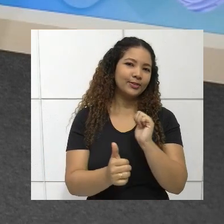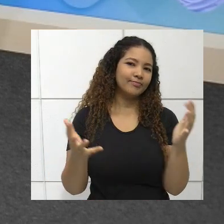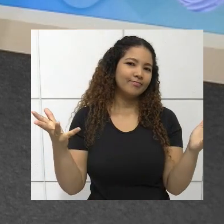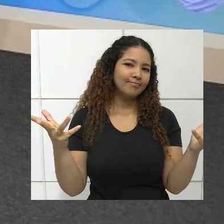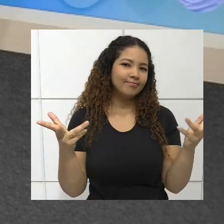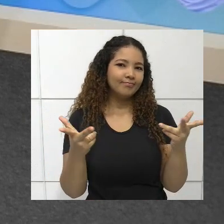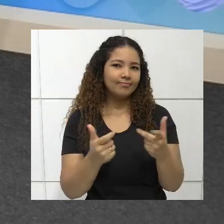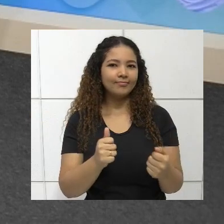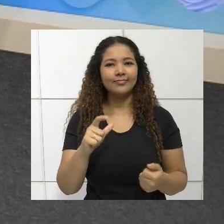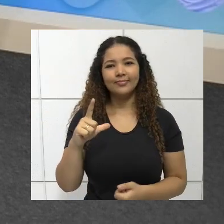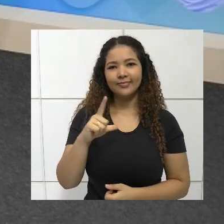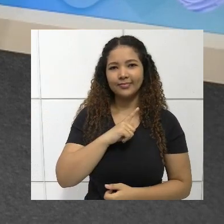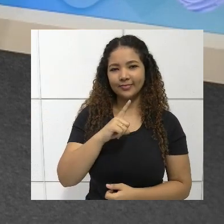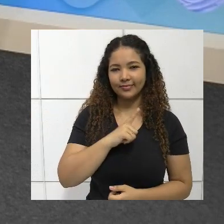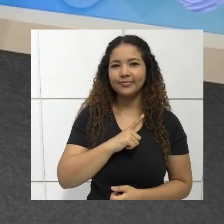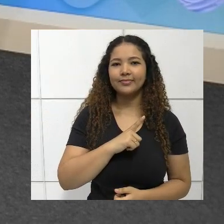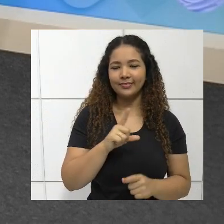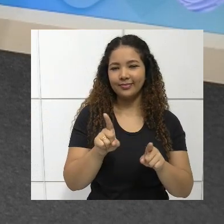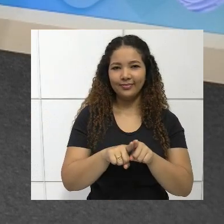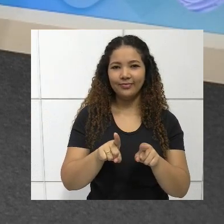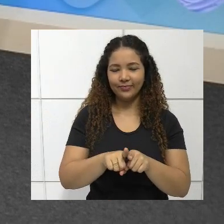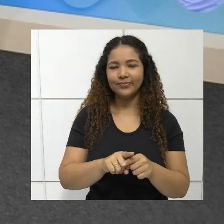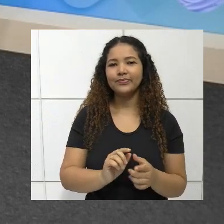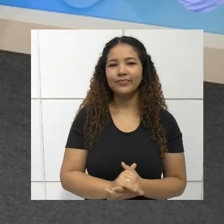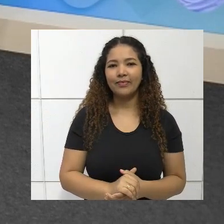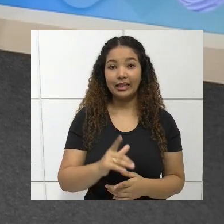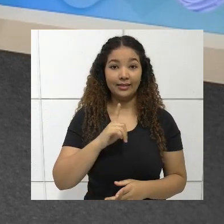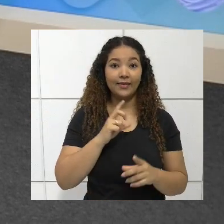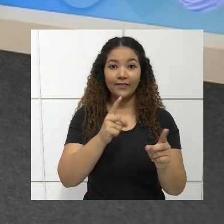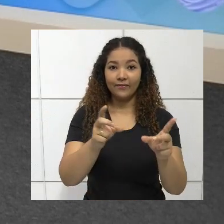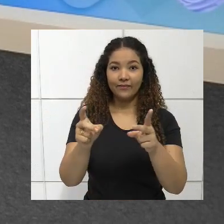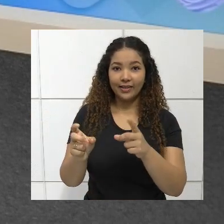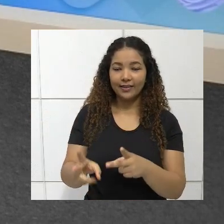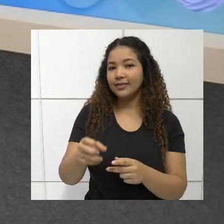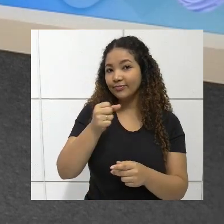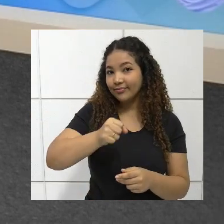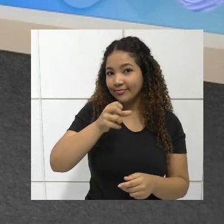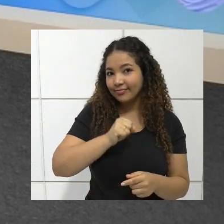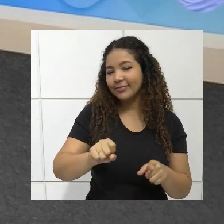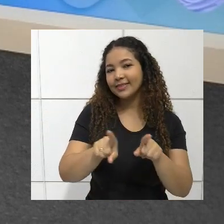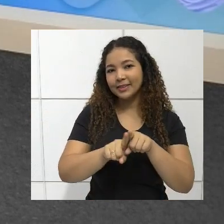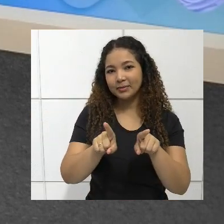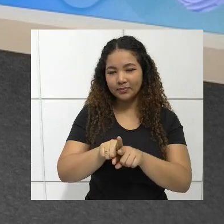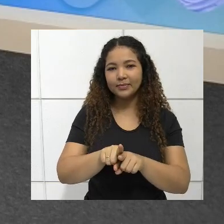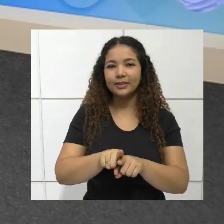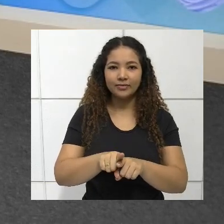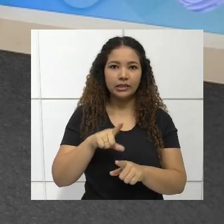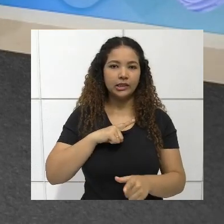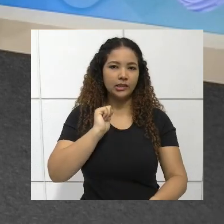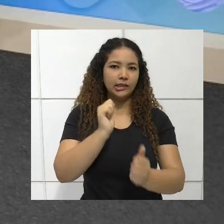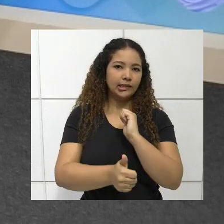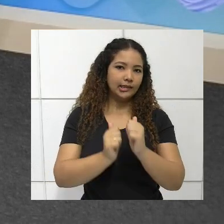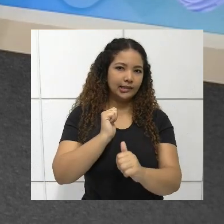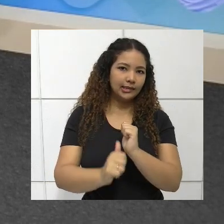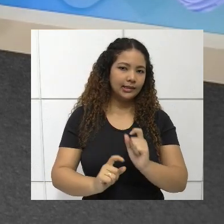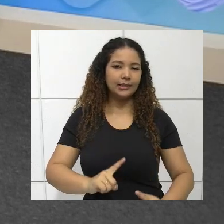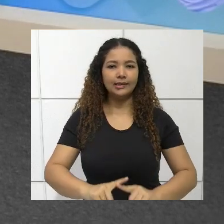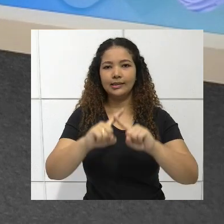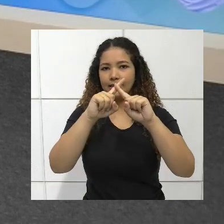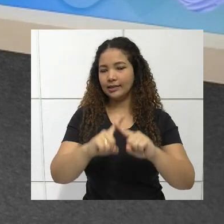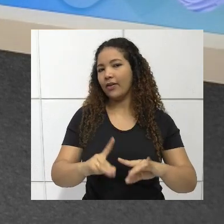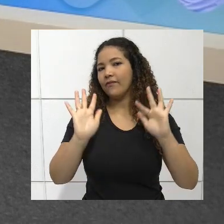da loura, né? E será, claro, que o Jorge vai estar lá vendendo aquele cross-crédito dele? Na verdade, o Jorge vai jogar a final, salvo engano. O